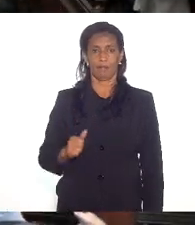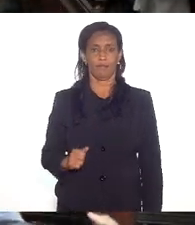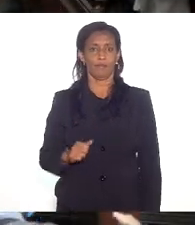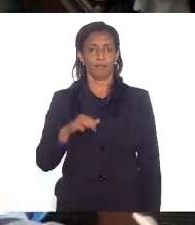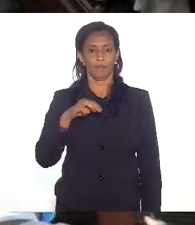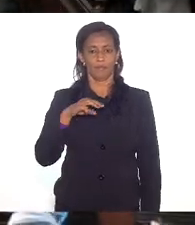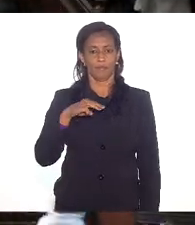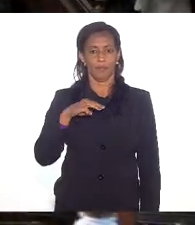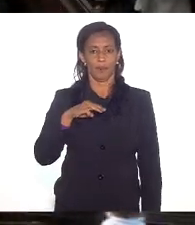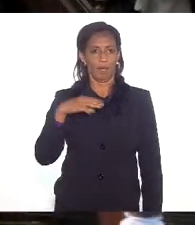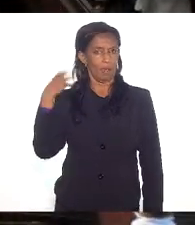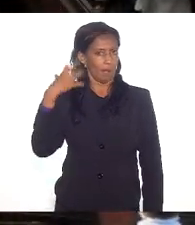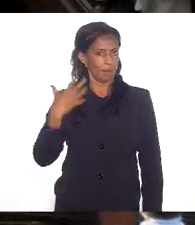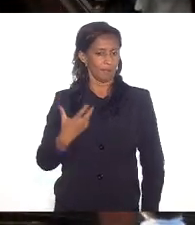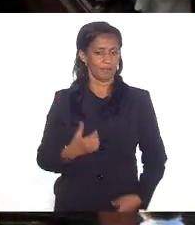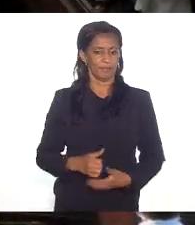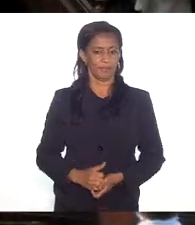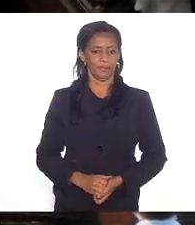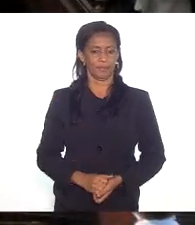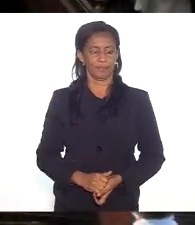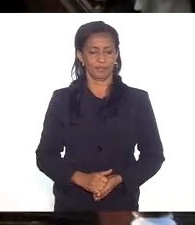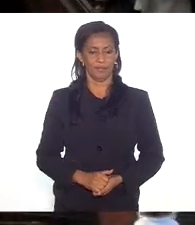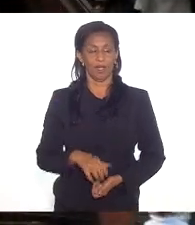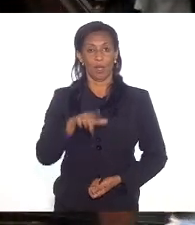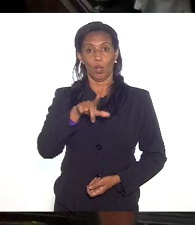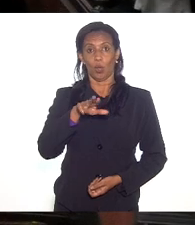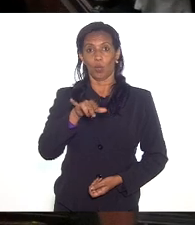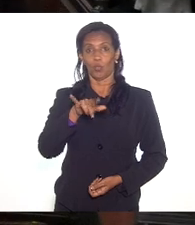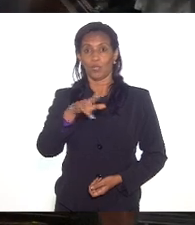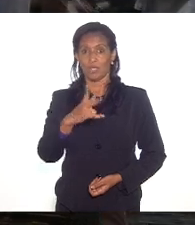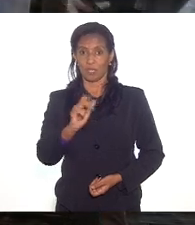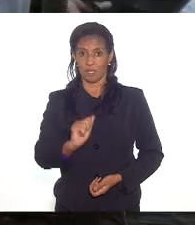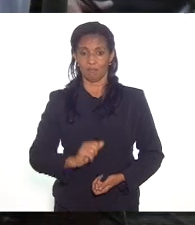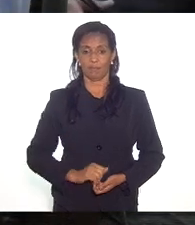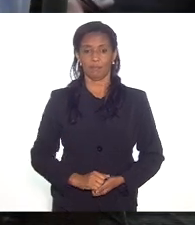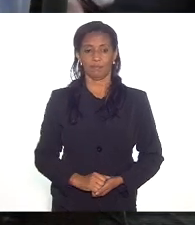Marcelo cabeleireiro Lucinha